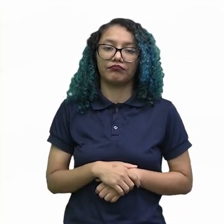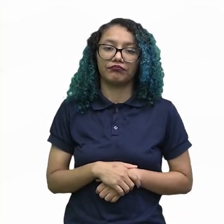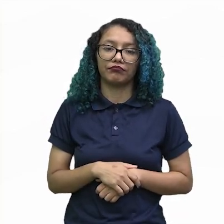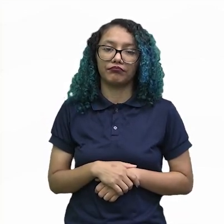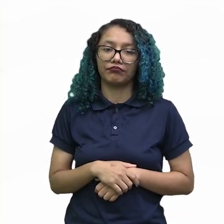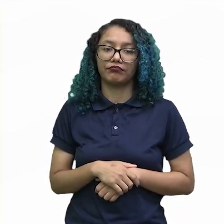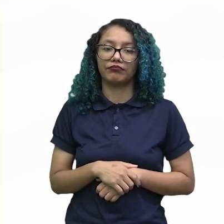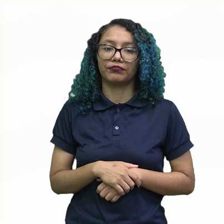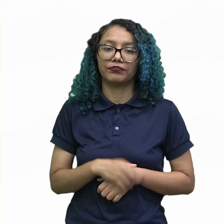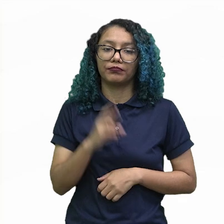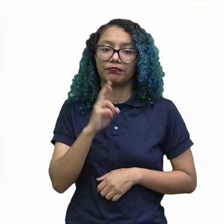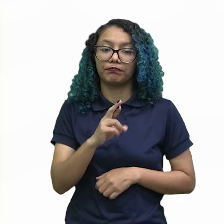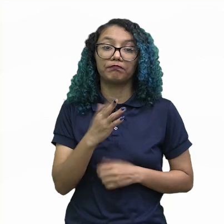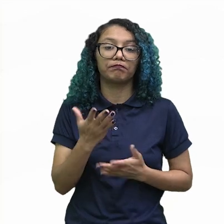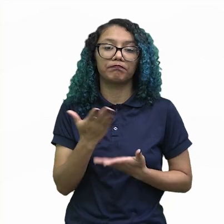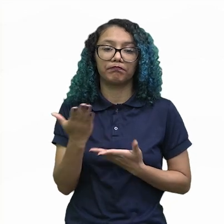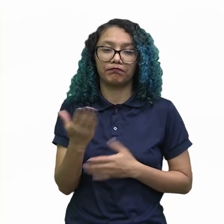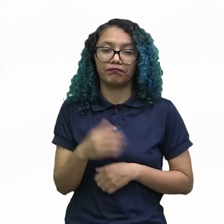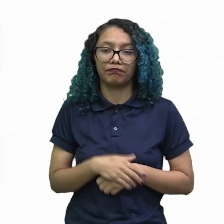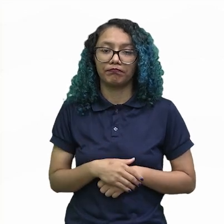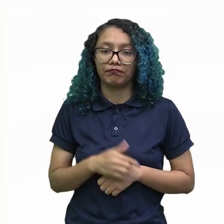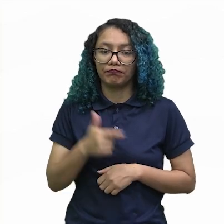encontrar um valor igual a